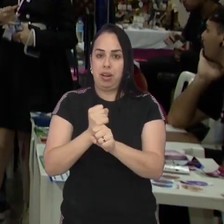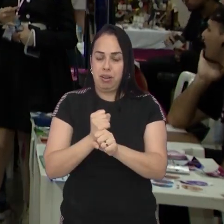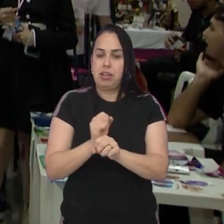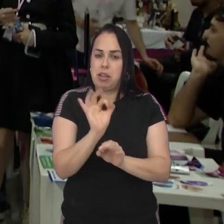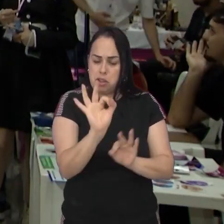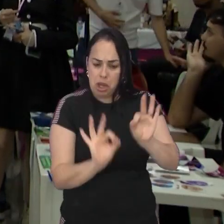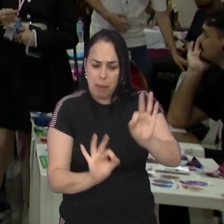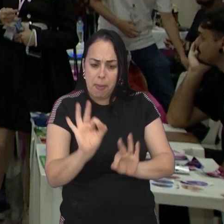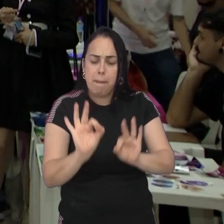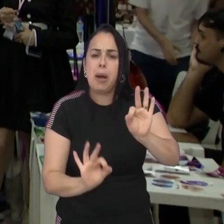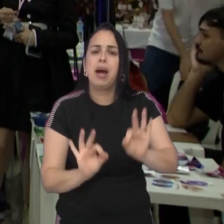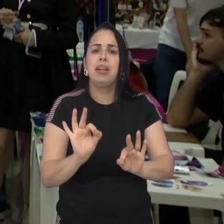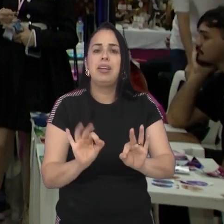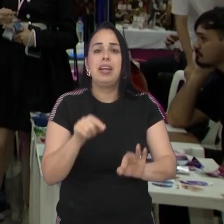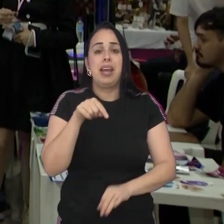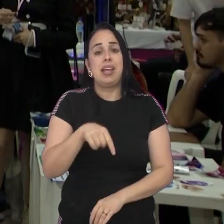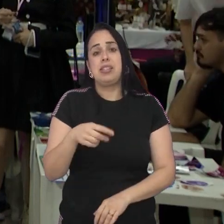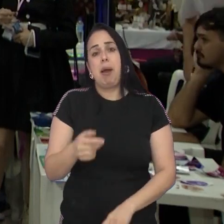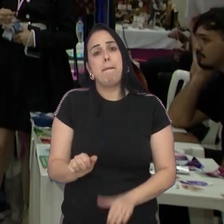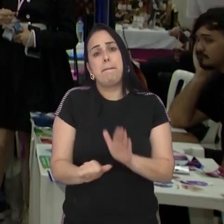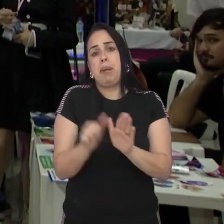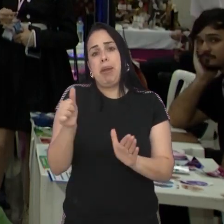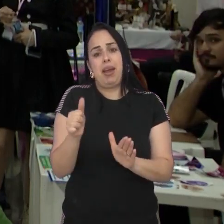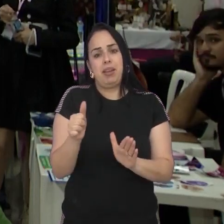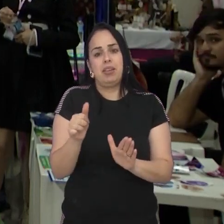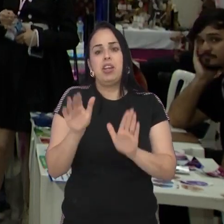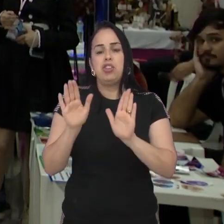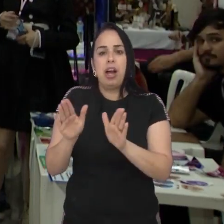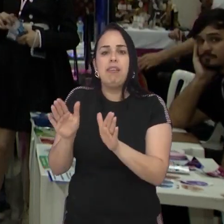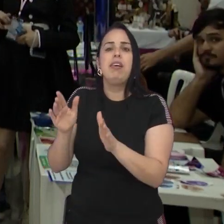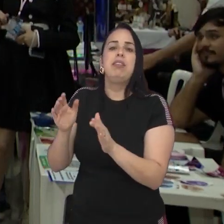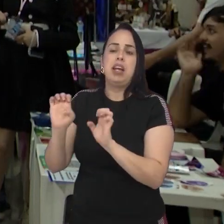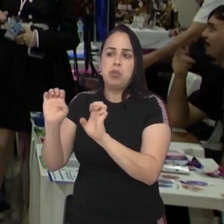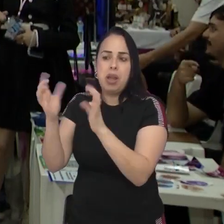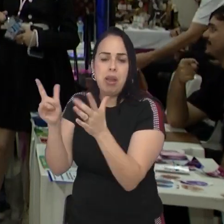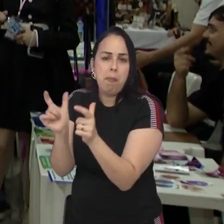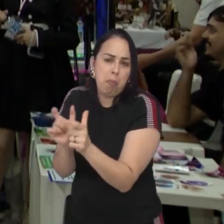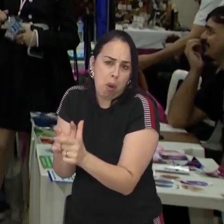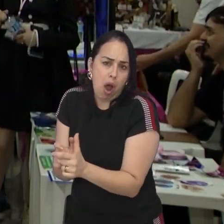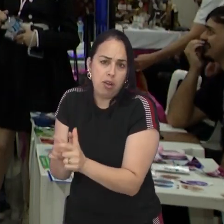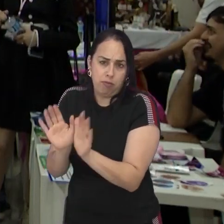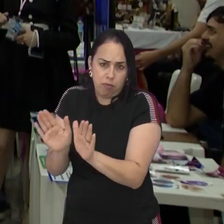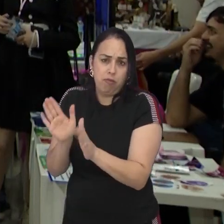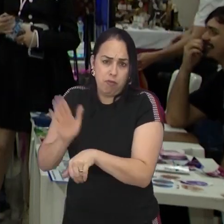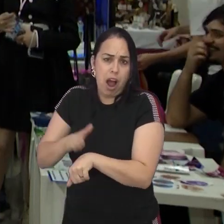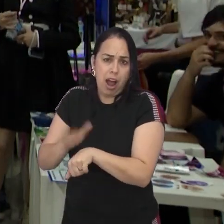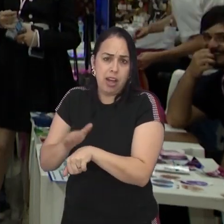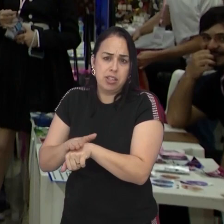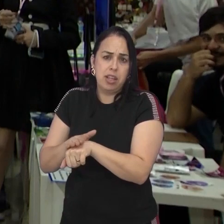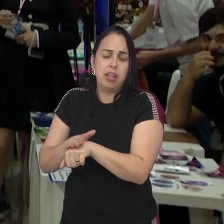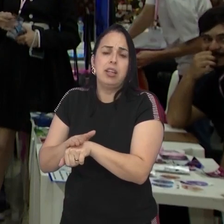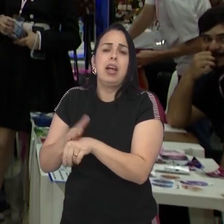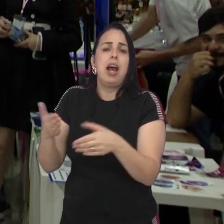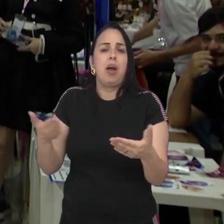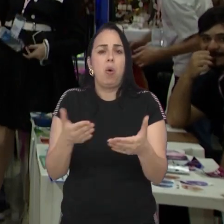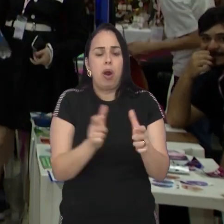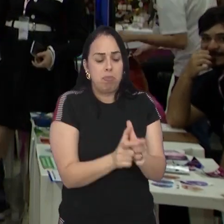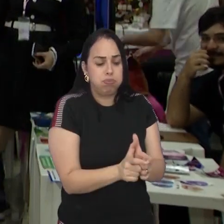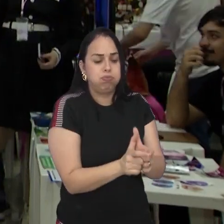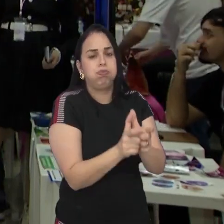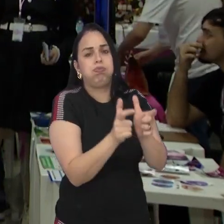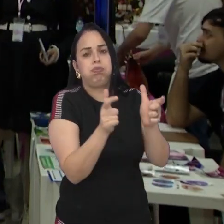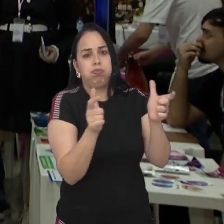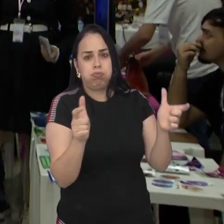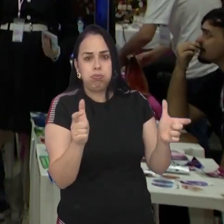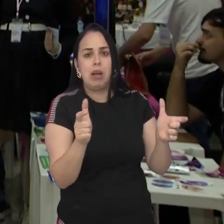gente está trazendo mais, preparando mais eventos, né? Isso aqui, assim, a gente já faz uns eventos menores, né? Para um público menor. Temos os eventos pockets. Esse